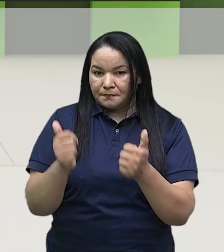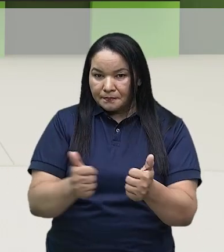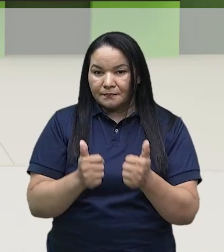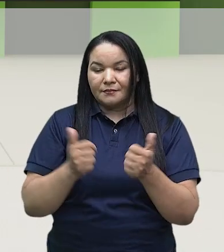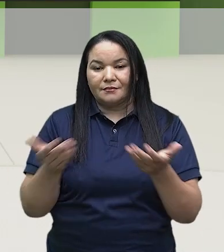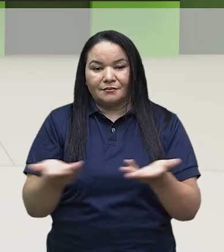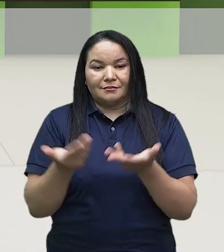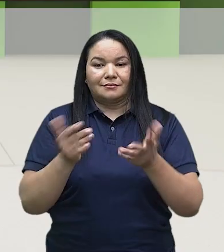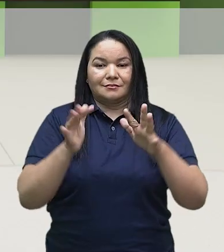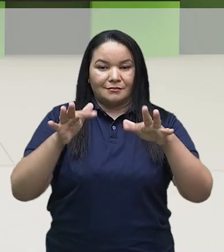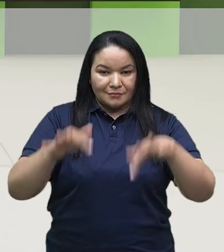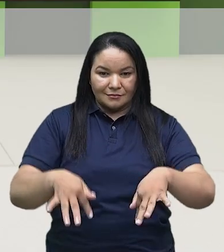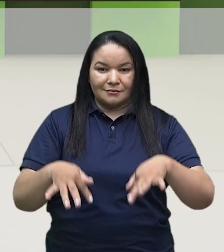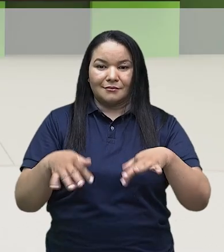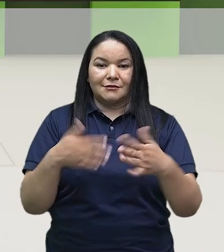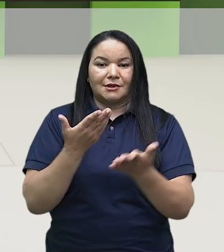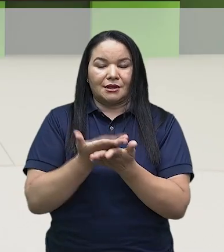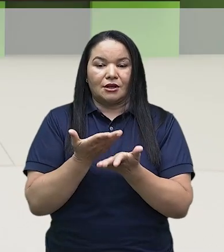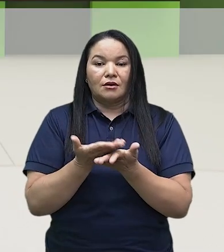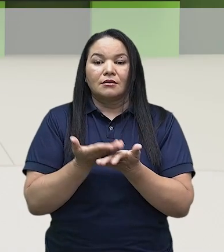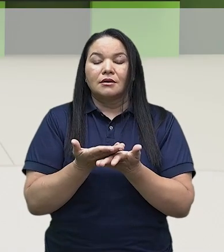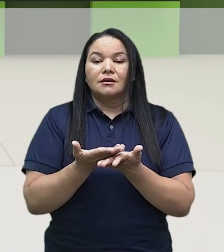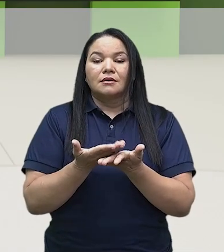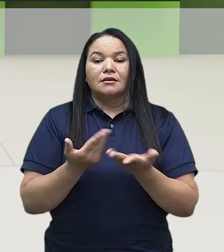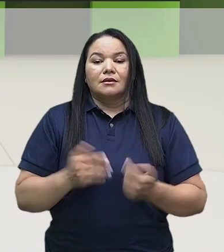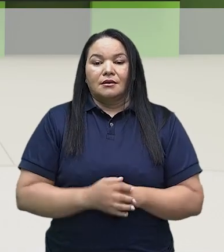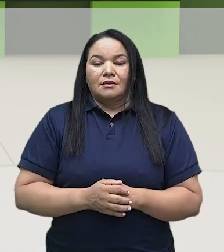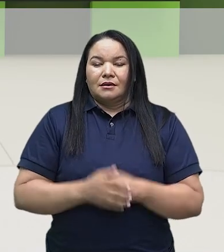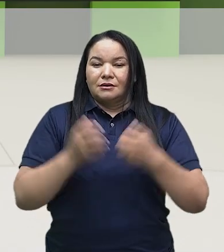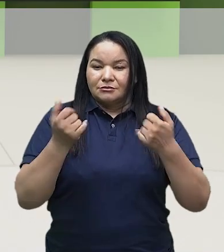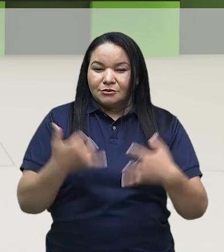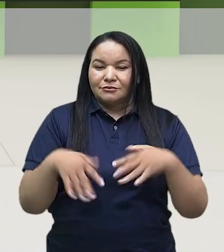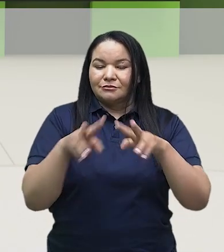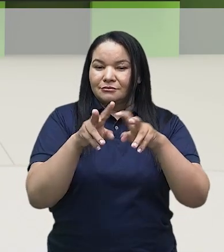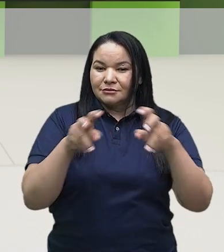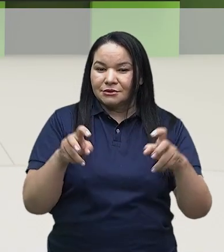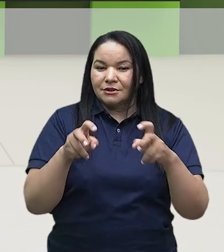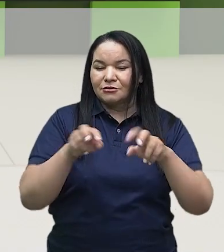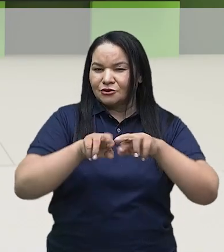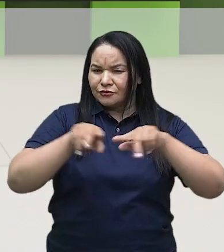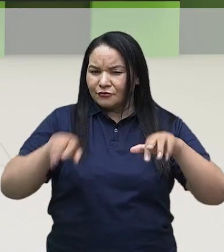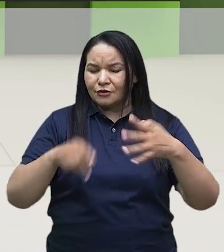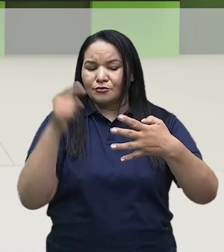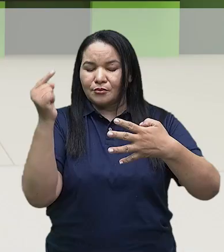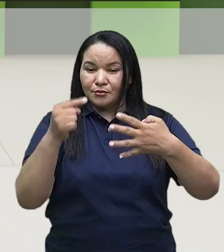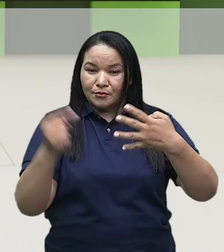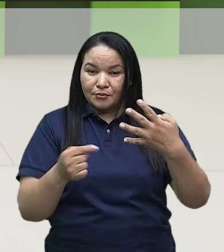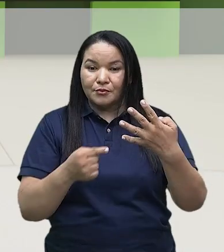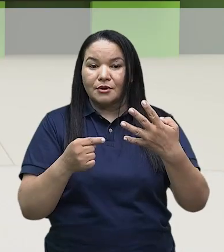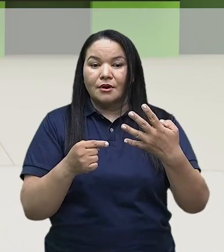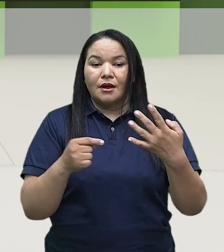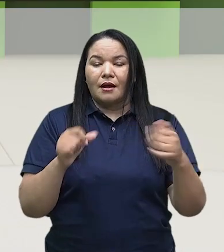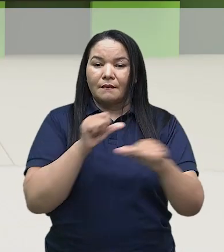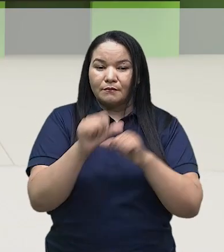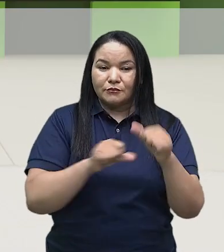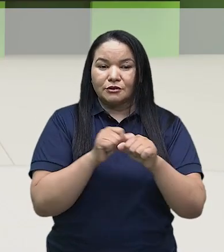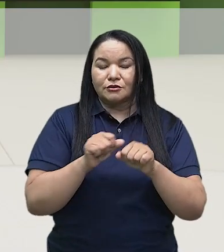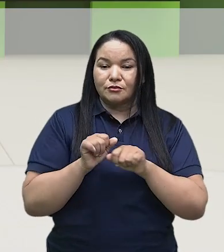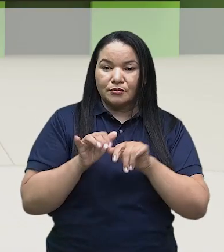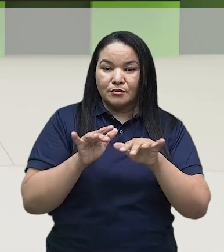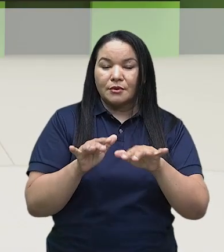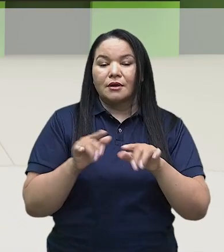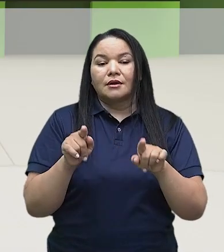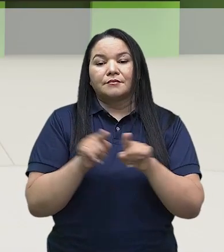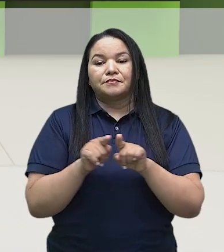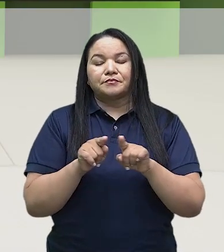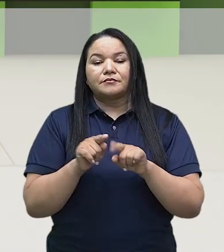gente? Por aqui finalizamos a aula de hoje. Tratamos aí sobre os pontos de fusão e ebulição, né?